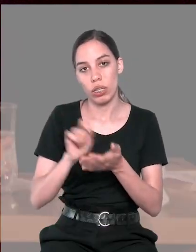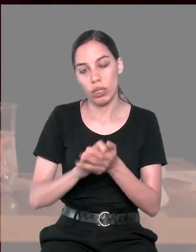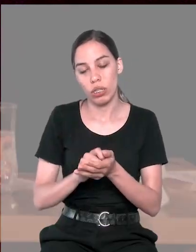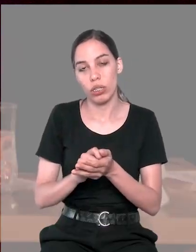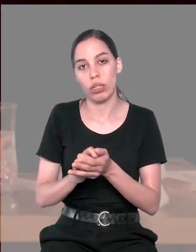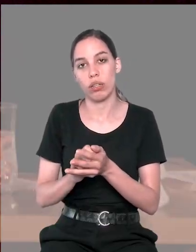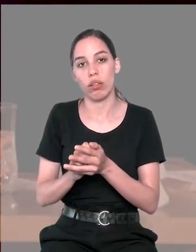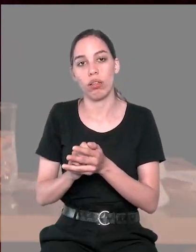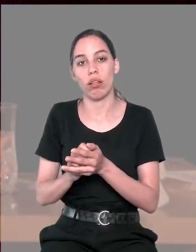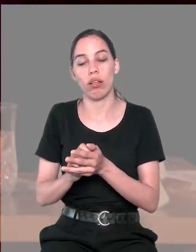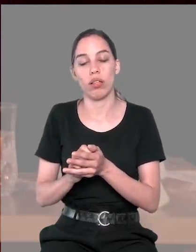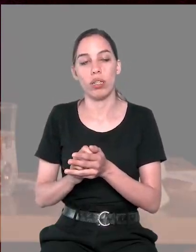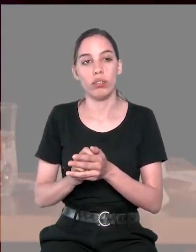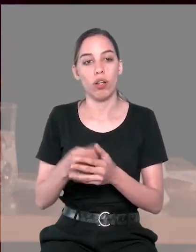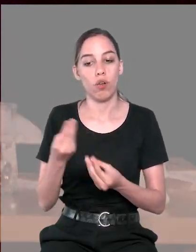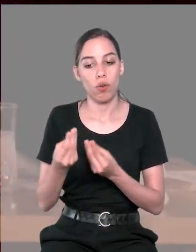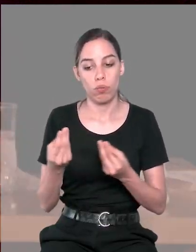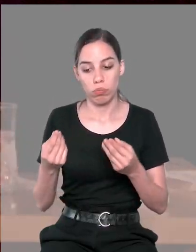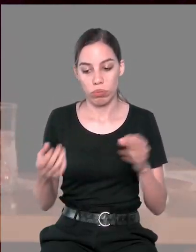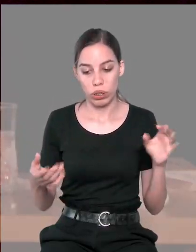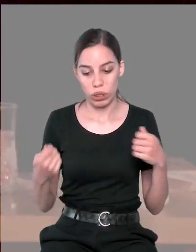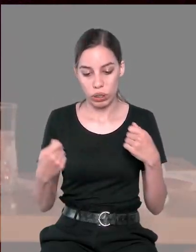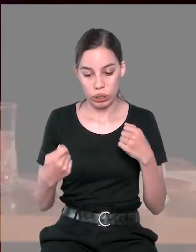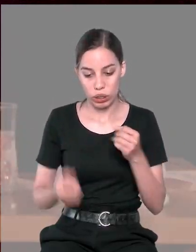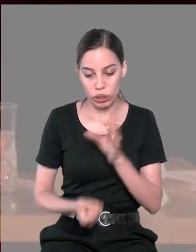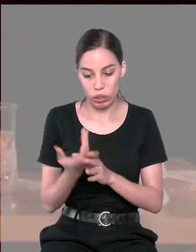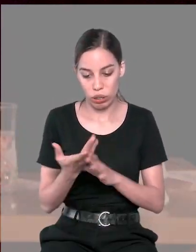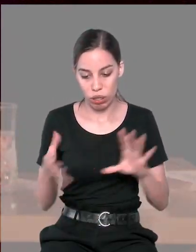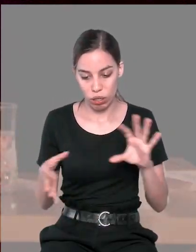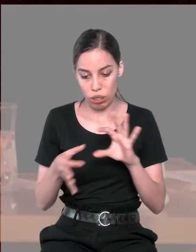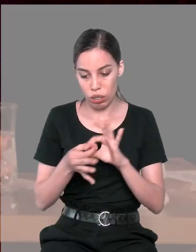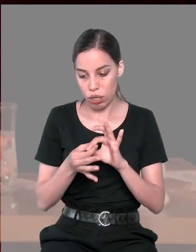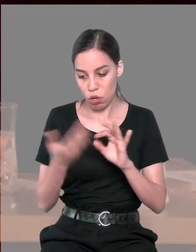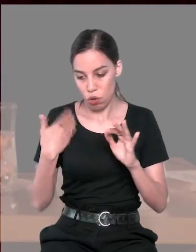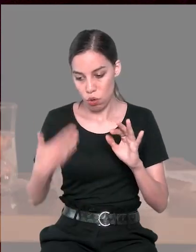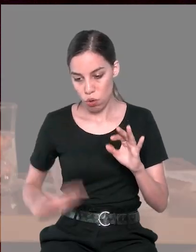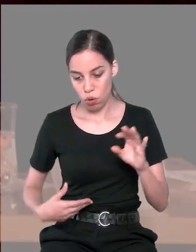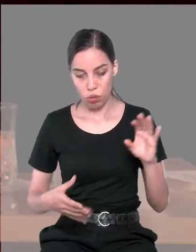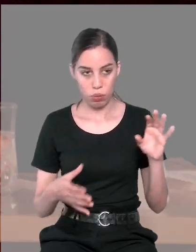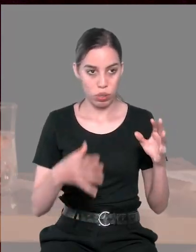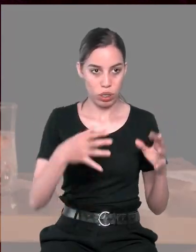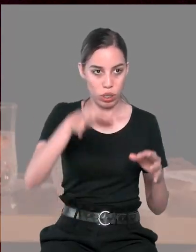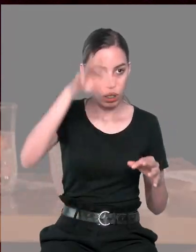crie realmente uma conexão entre corpo, espírito e mundo.